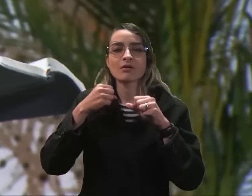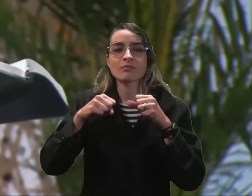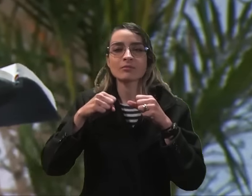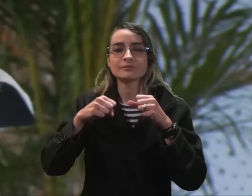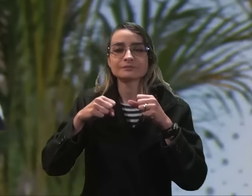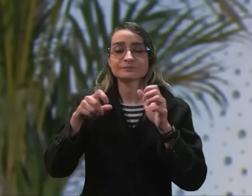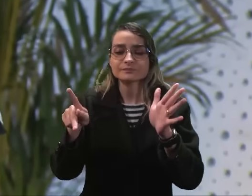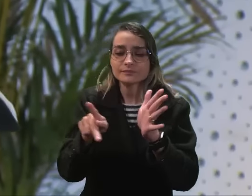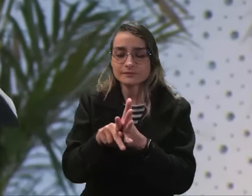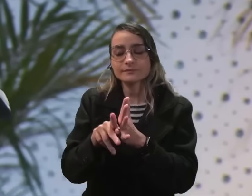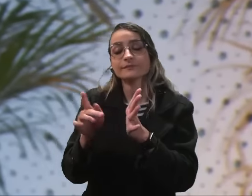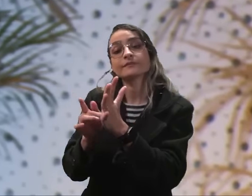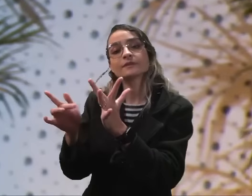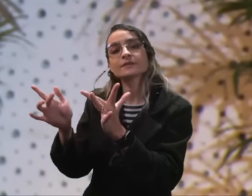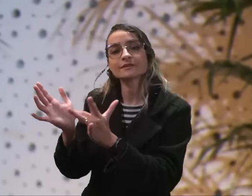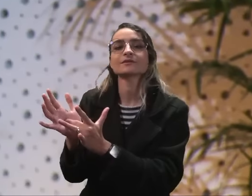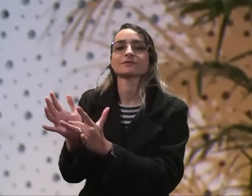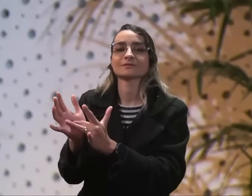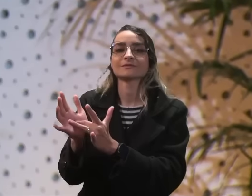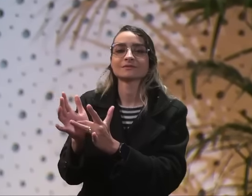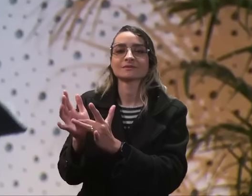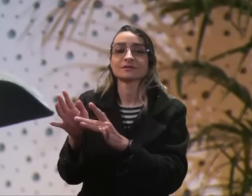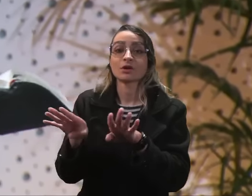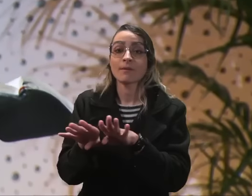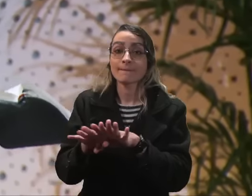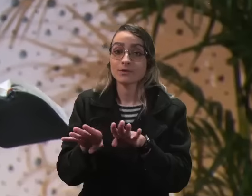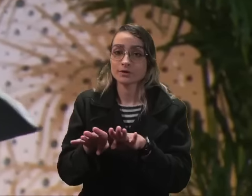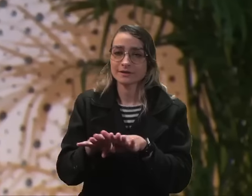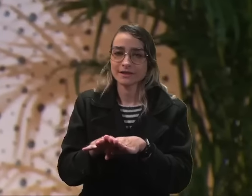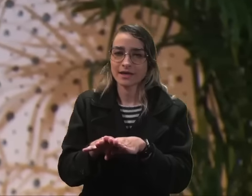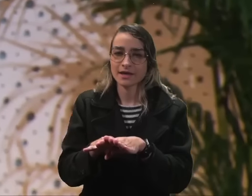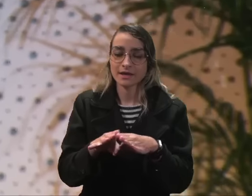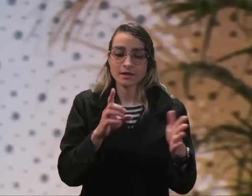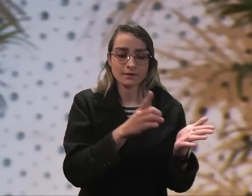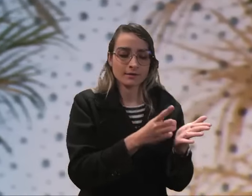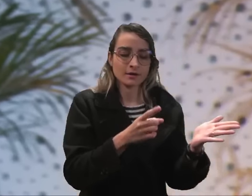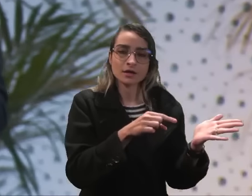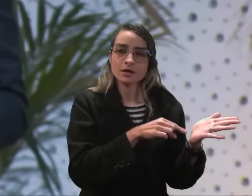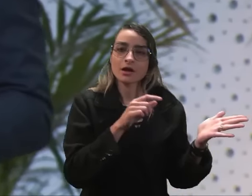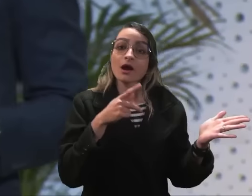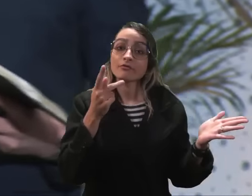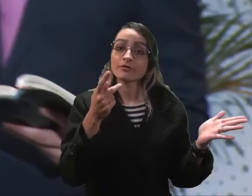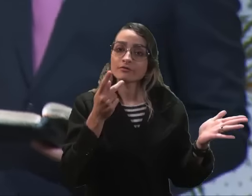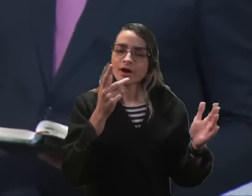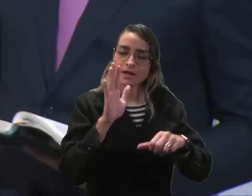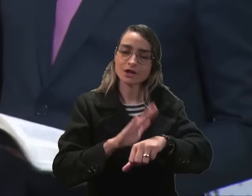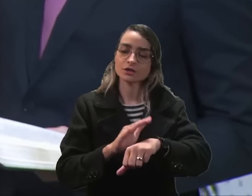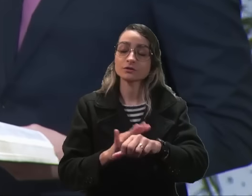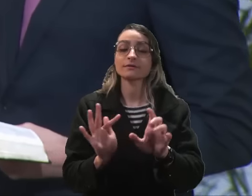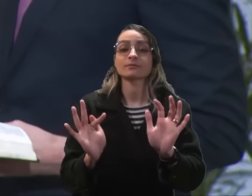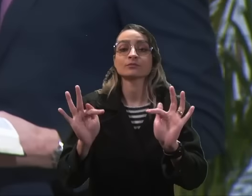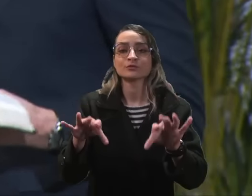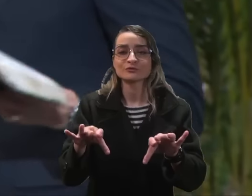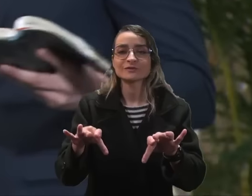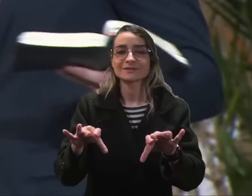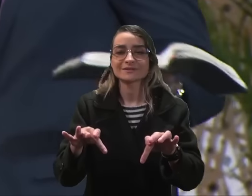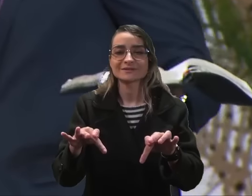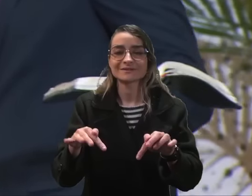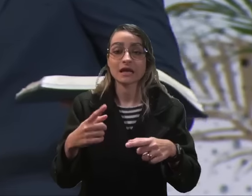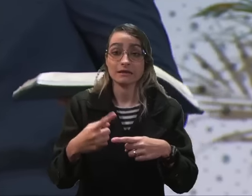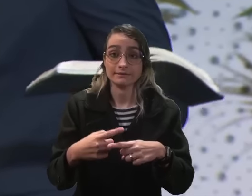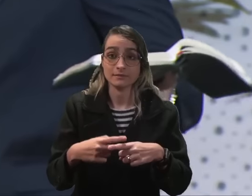da igreja de Deus nos últimos dias e quando as sete últimas pragas começarem a ser derramadas assim como Deus